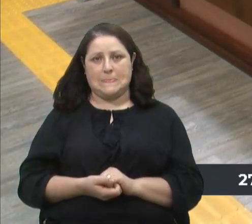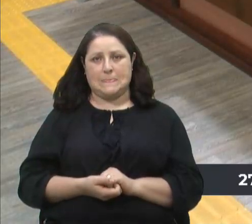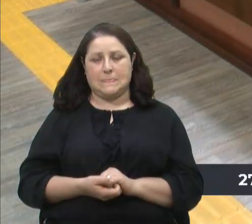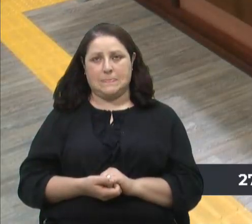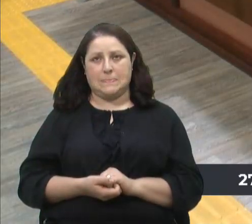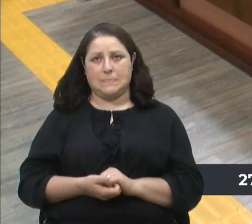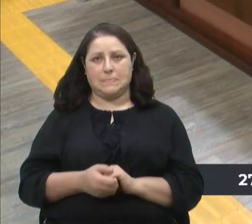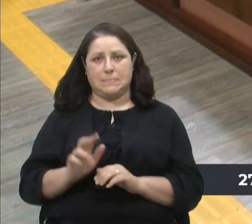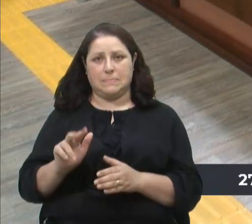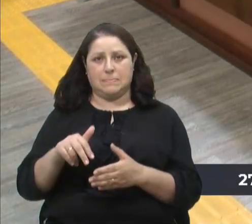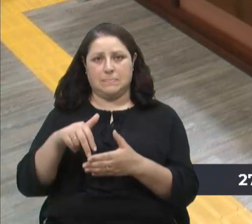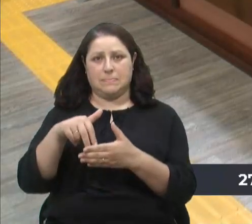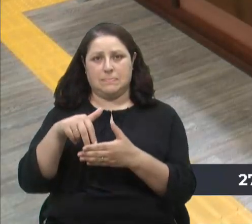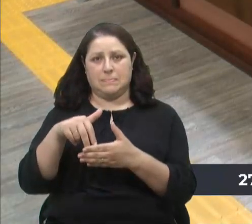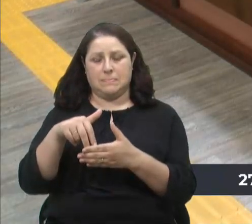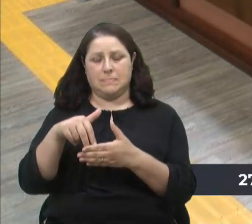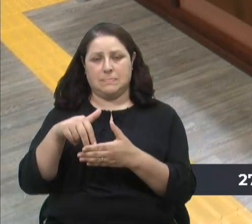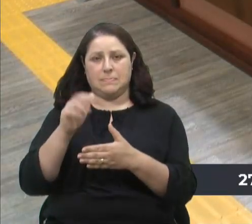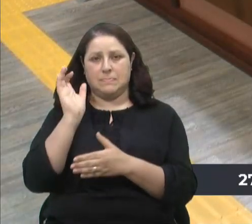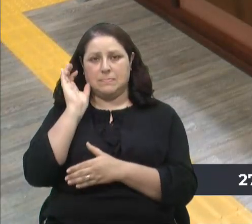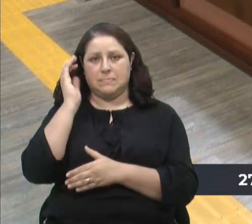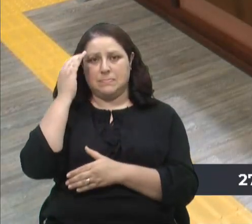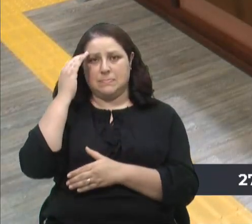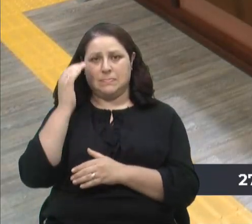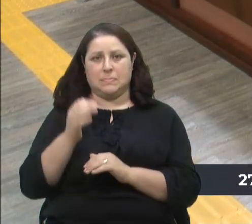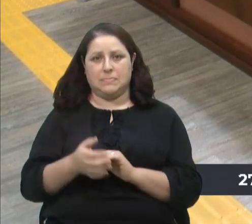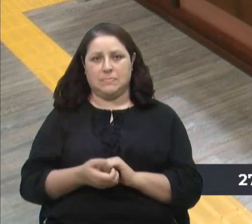na tribuna, Felipe Germermaier.